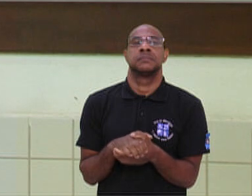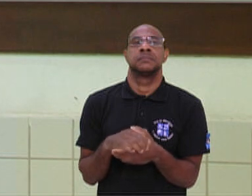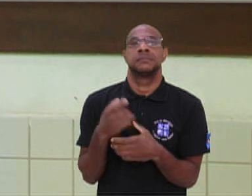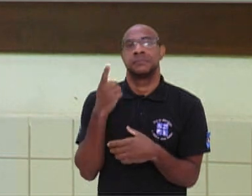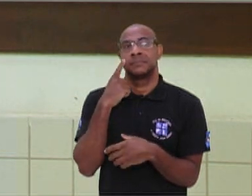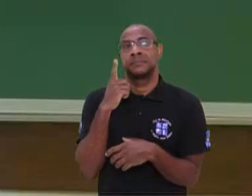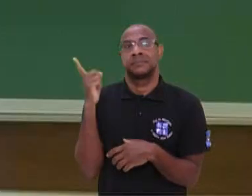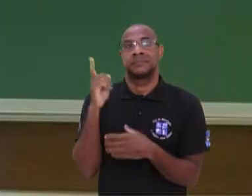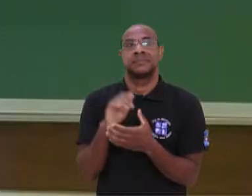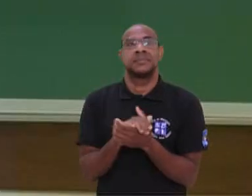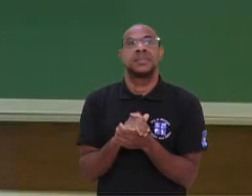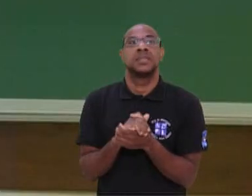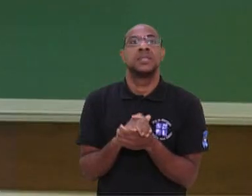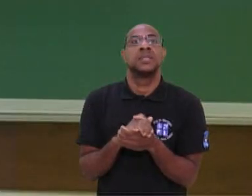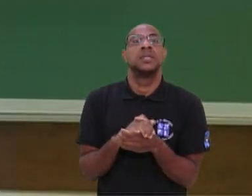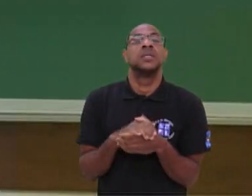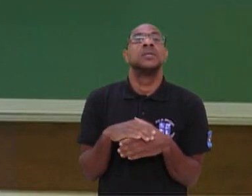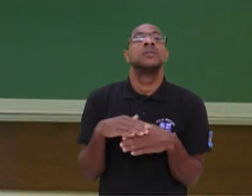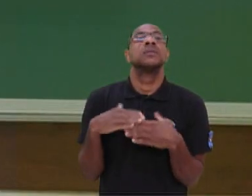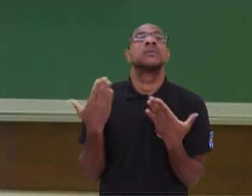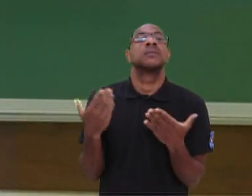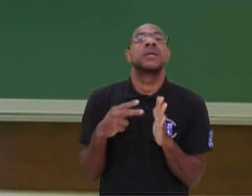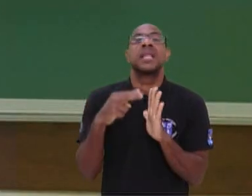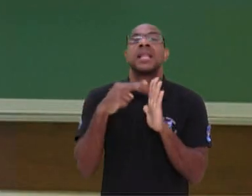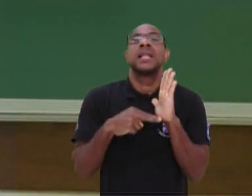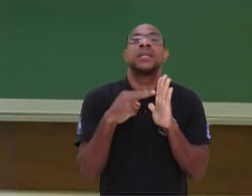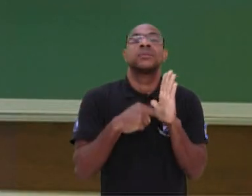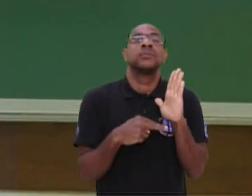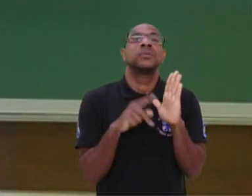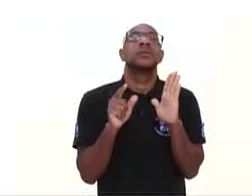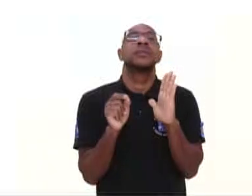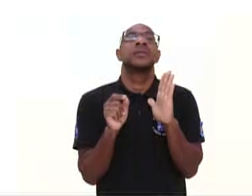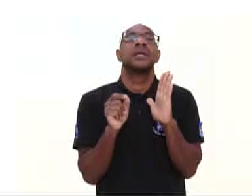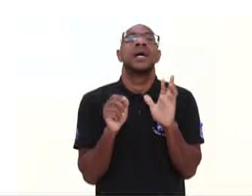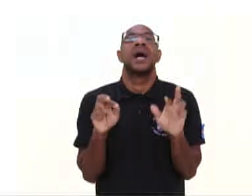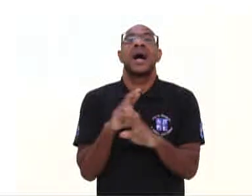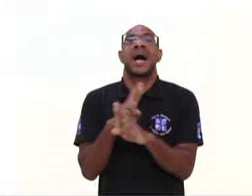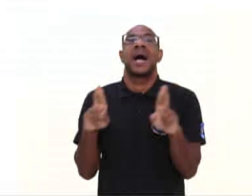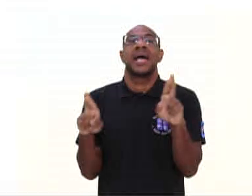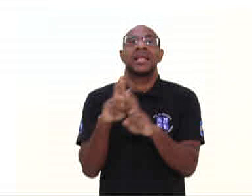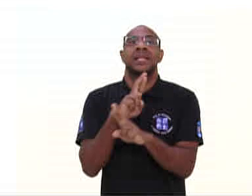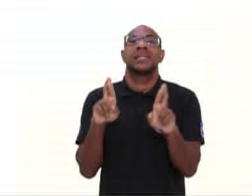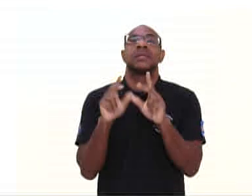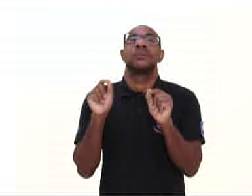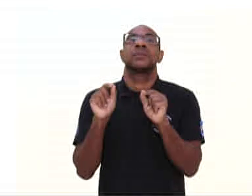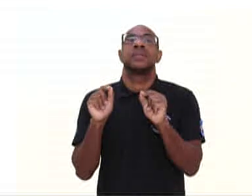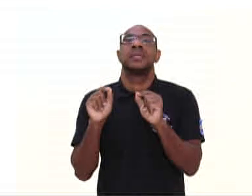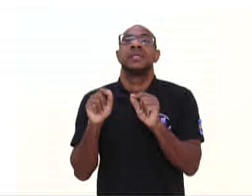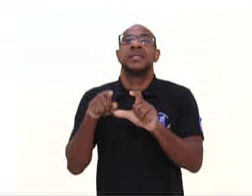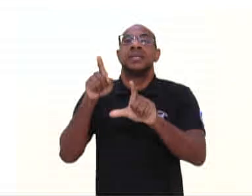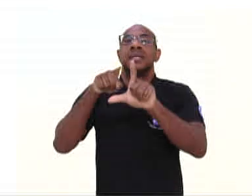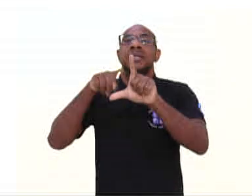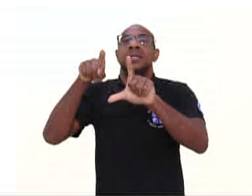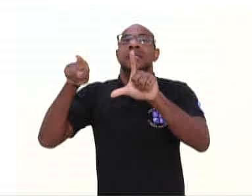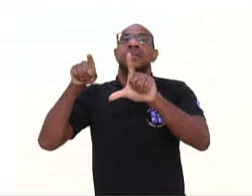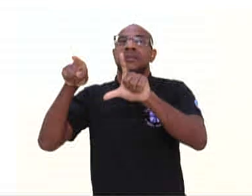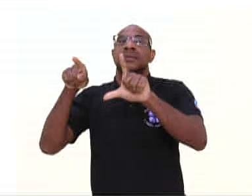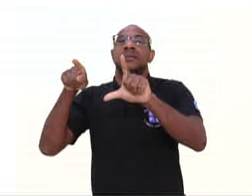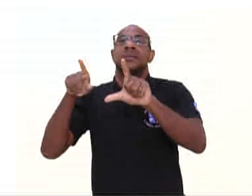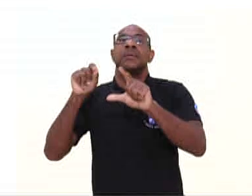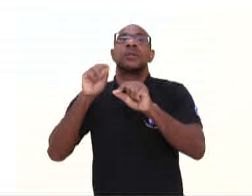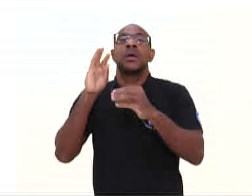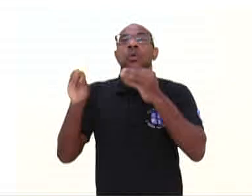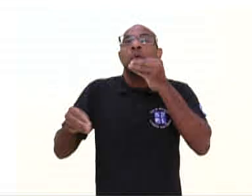Vamos juntos, minha gente? Qual que é a hipótese de leitura? Sempre. A relação entre o infográfico e o texto é de complementaridade,